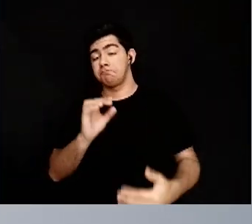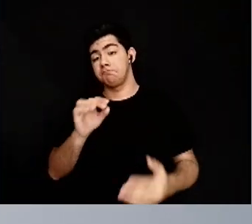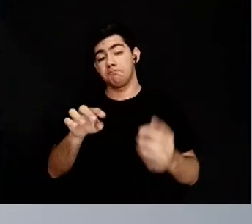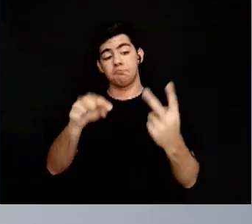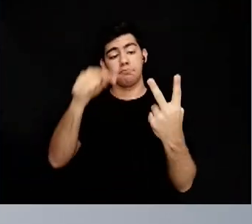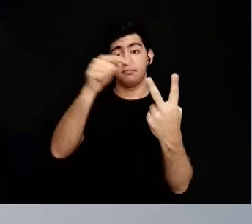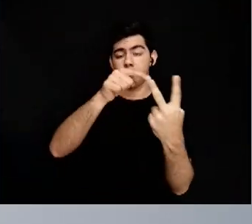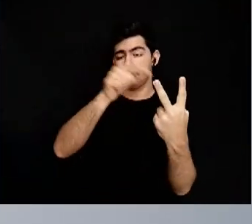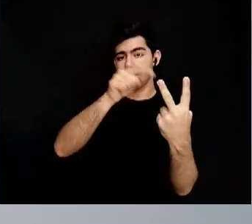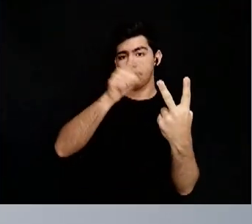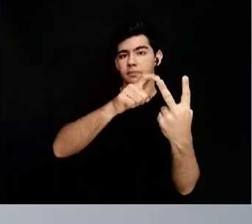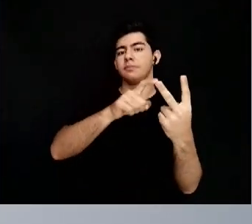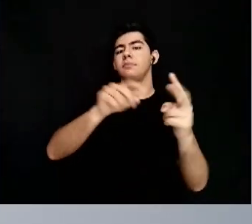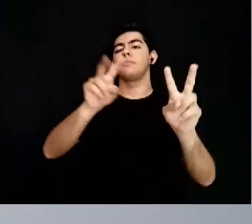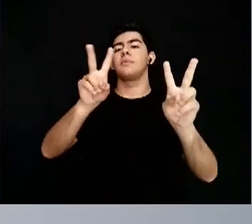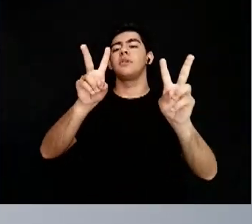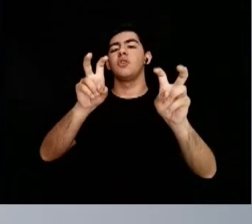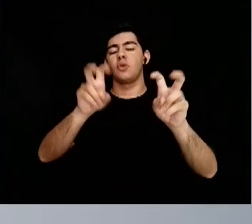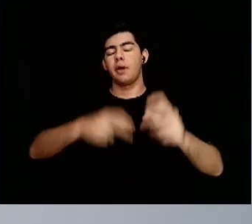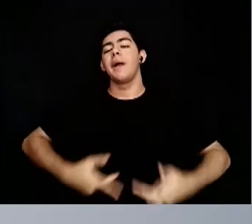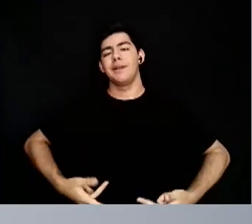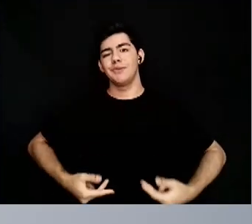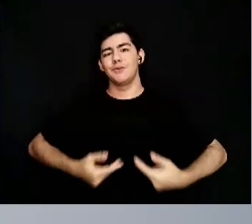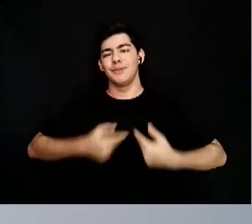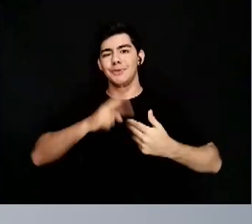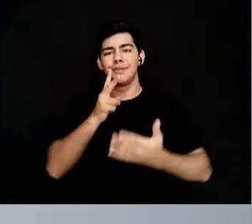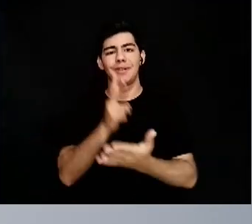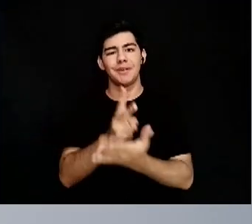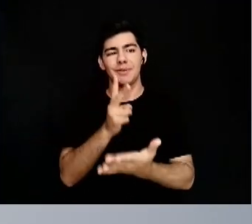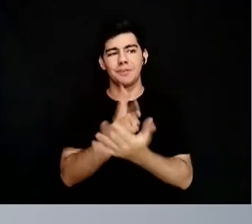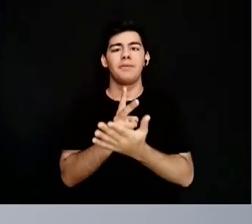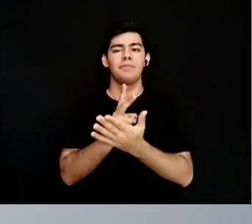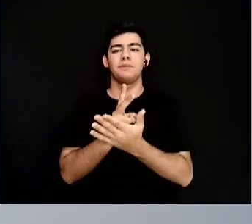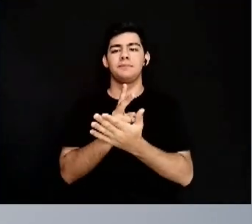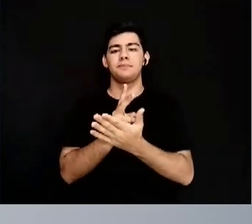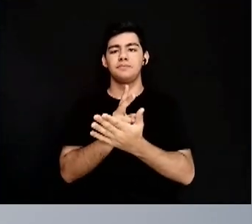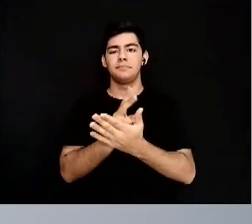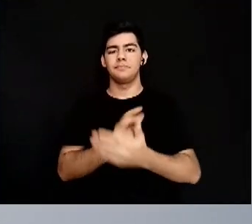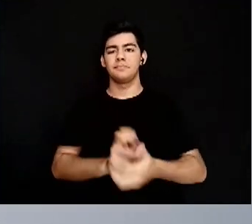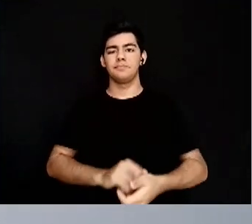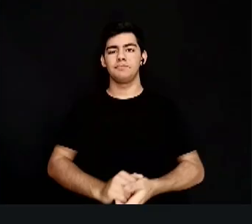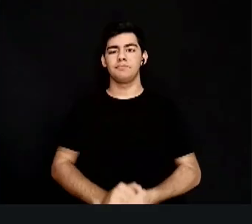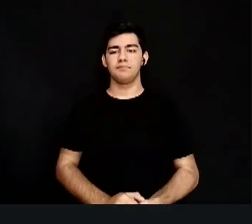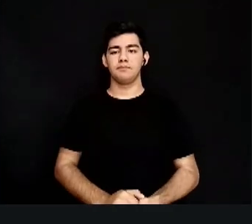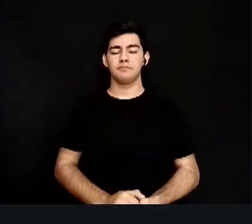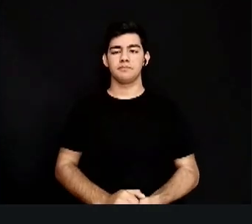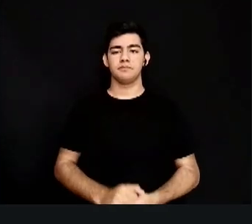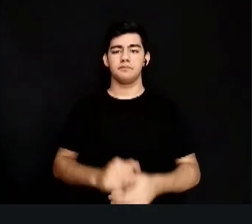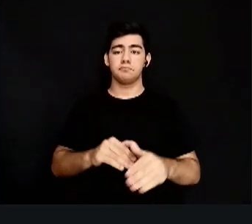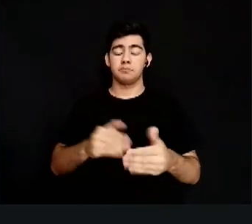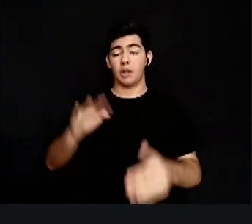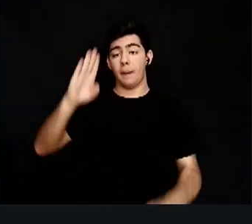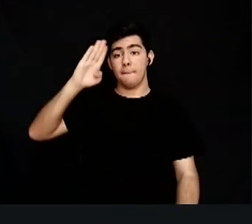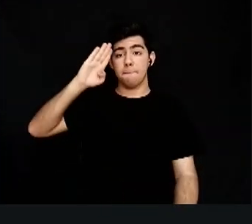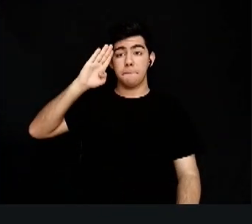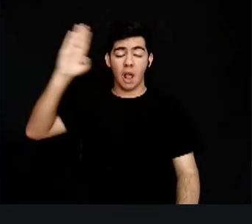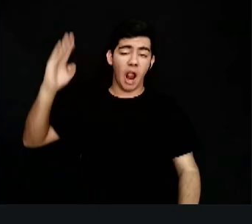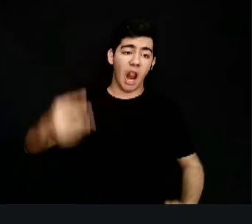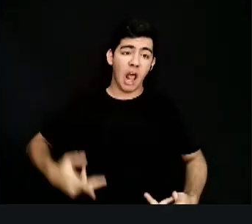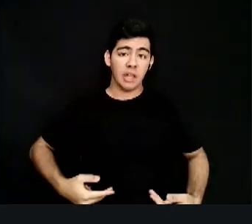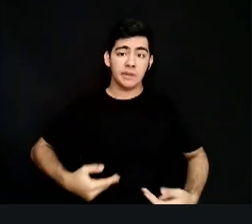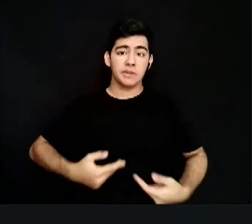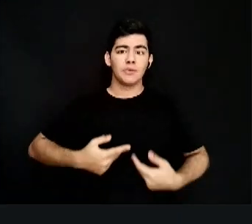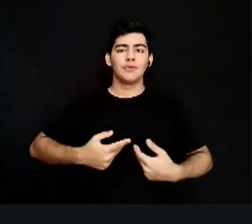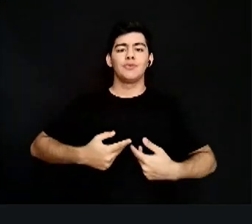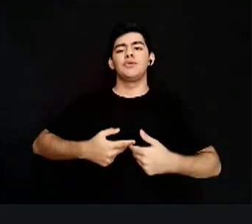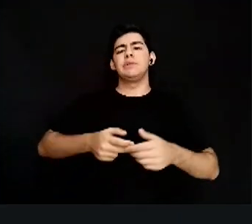outro lado, são as tromboses relacionadas às cirurgias, que são mais comuns na nossa prática, né? Então, principalmente